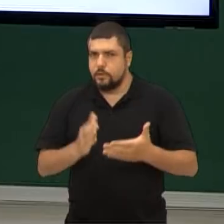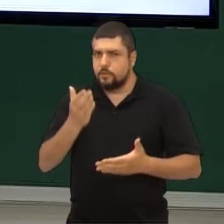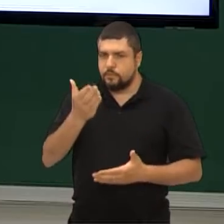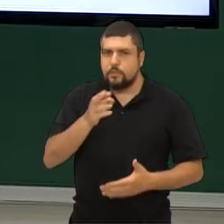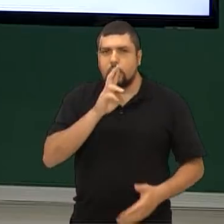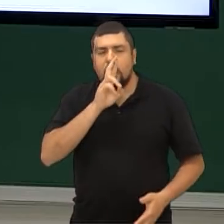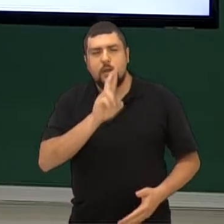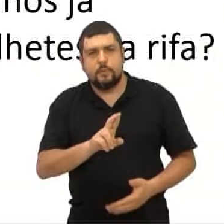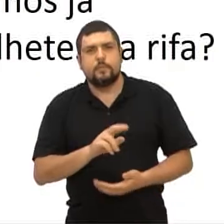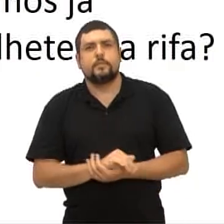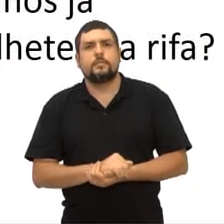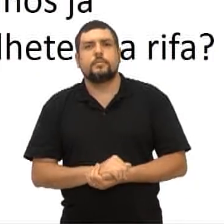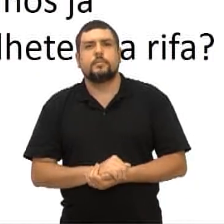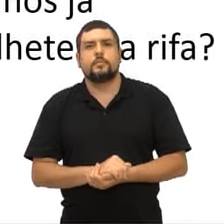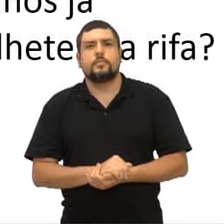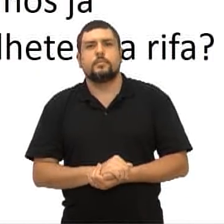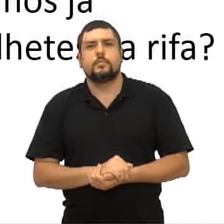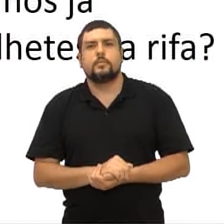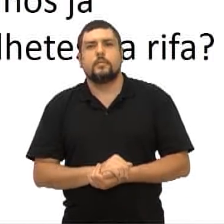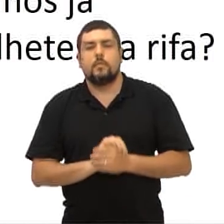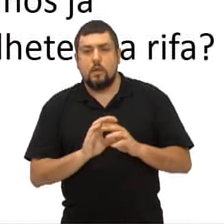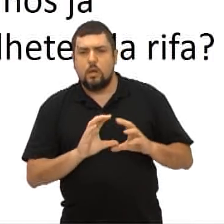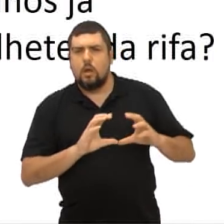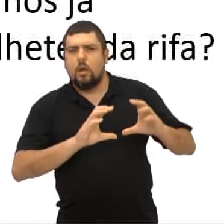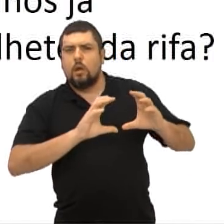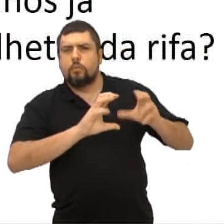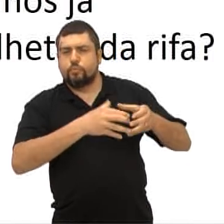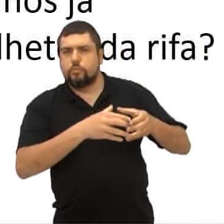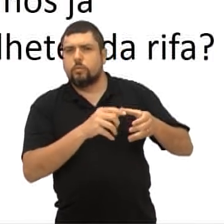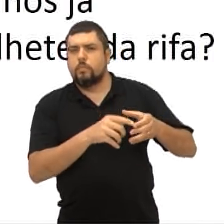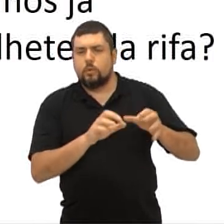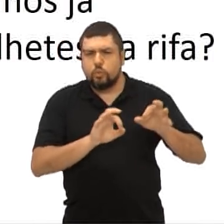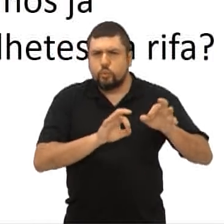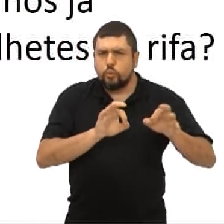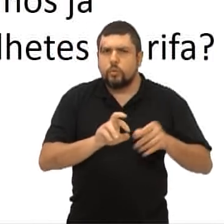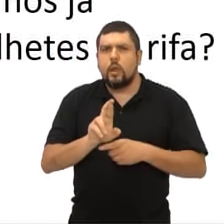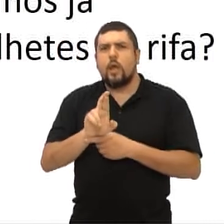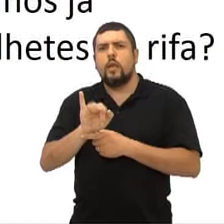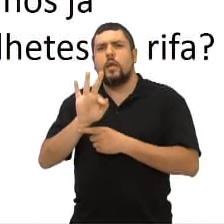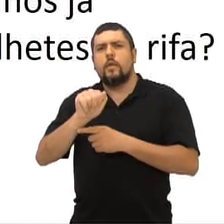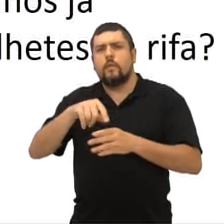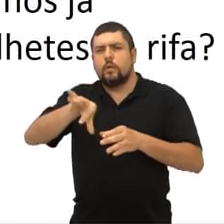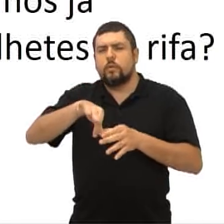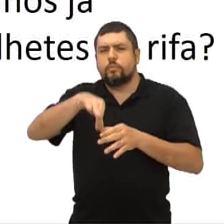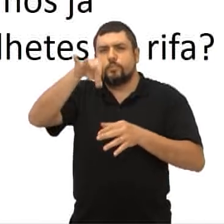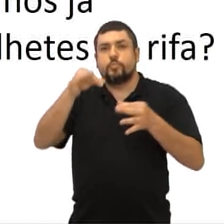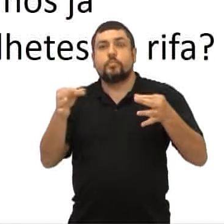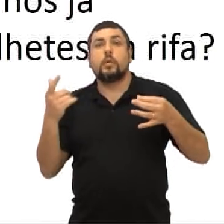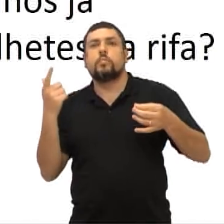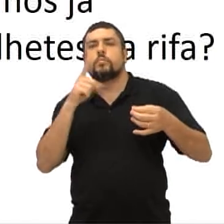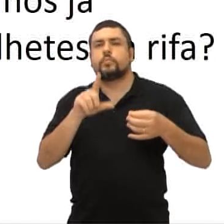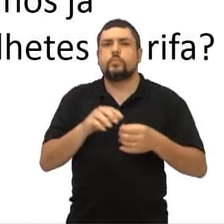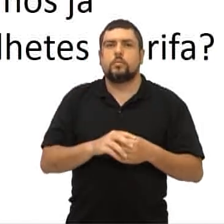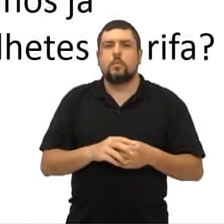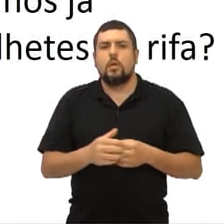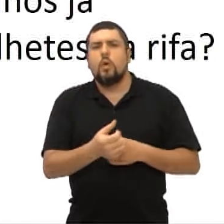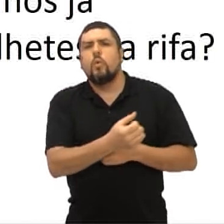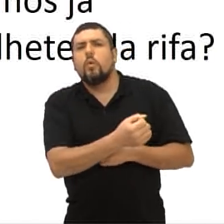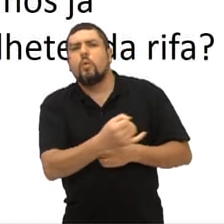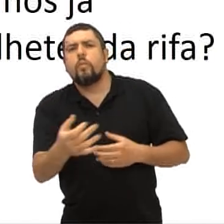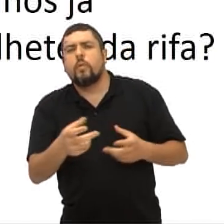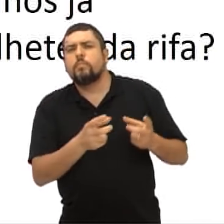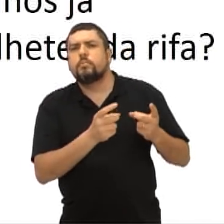agora. Então, a turma de Caio organizou uma rifa. A tabela abaixo mostra quantos alunos compraram quantos